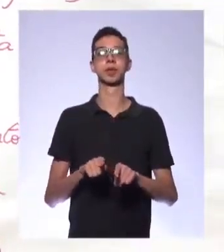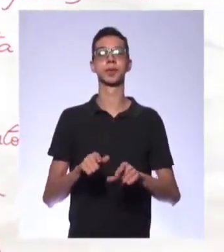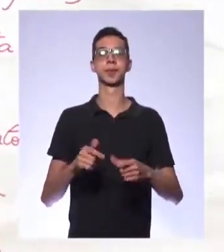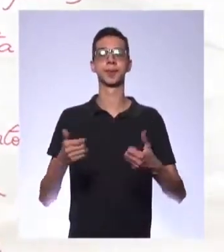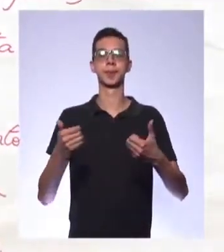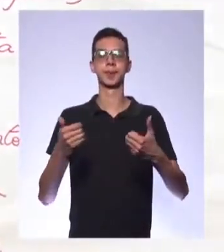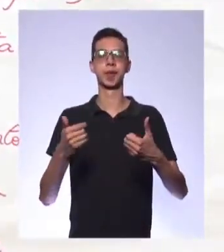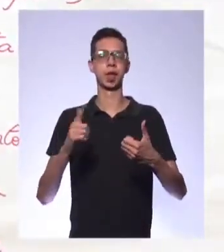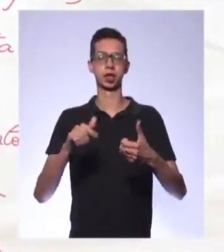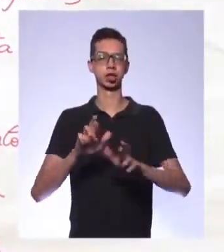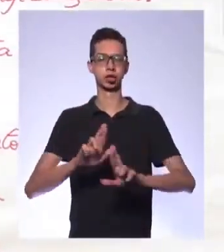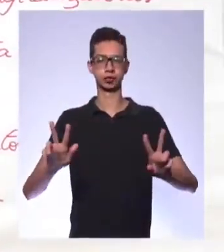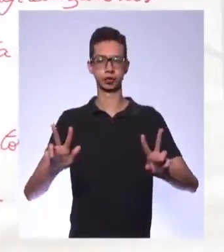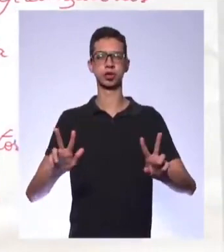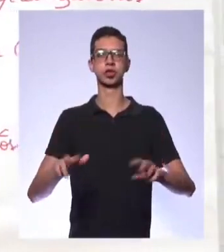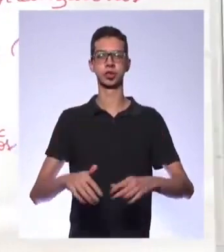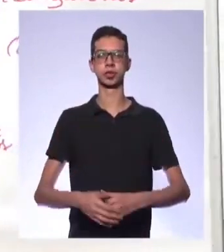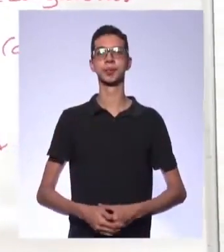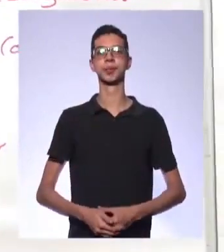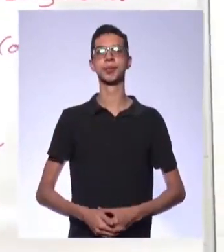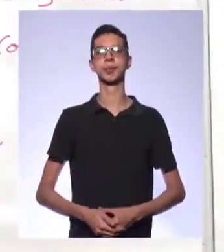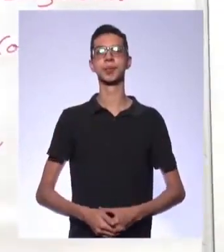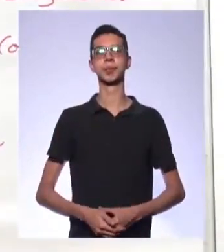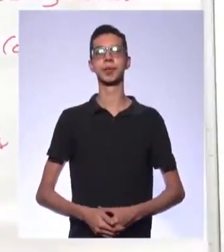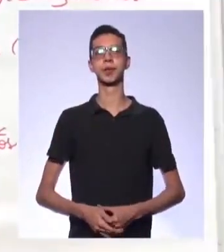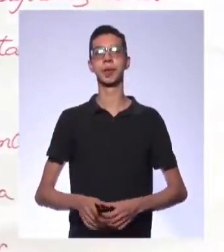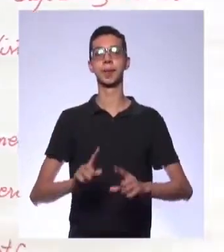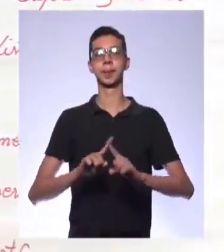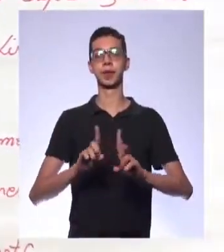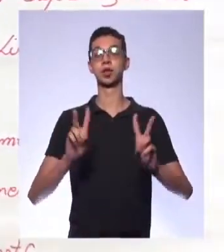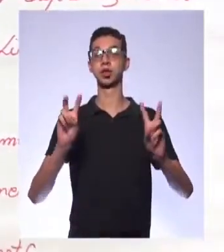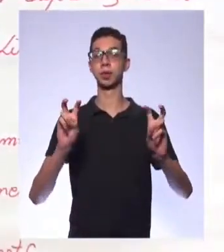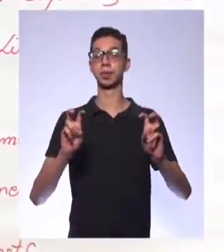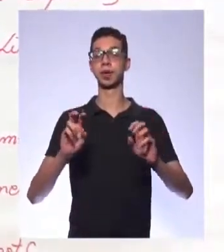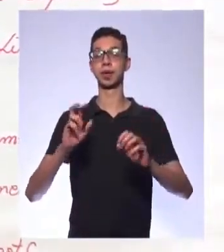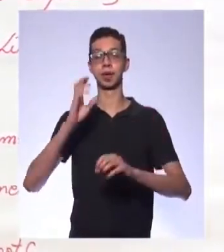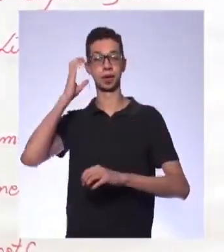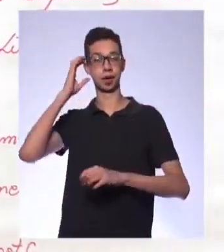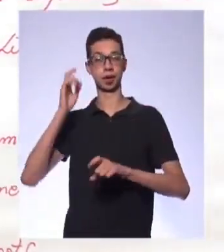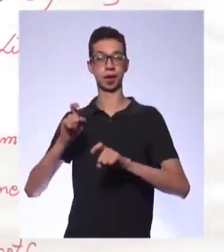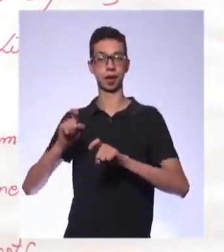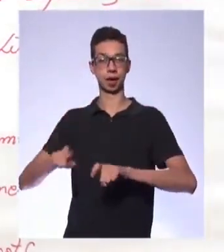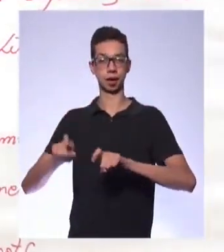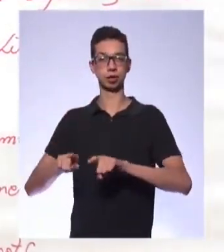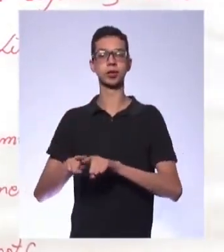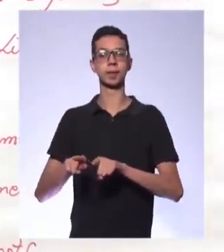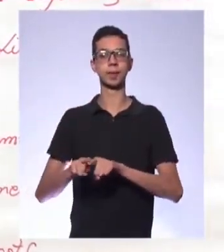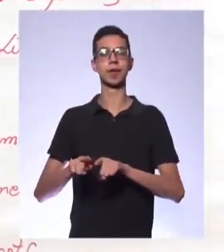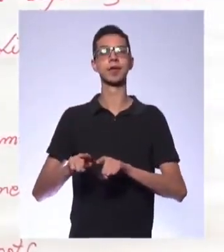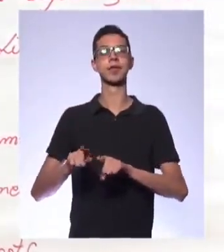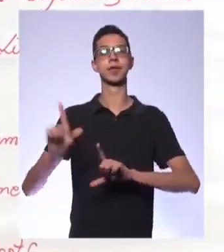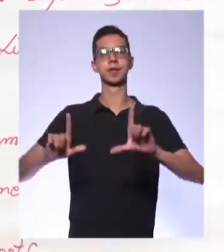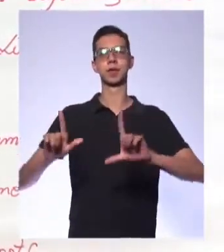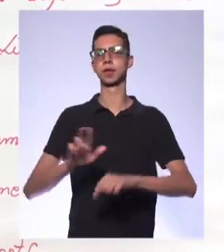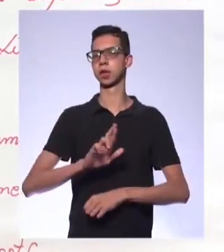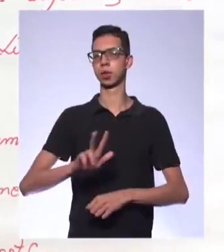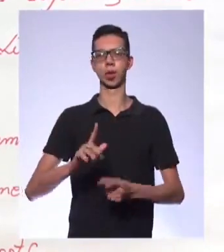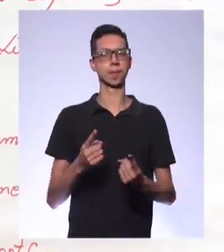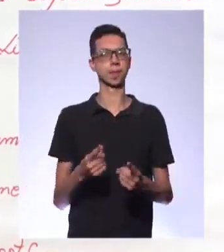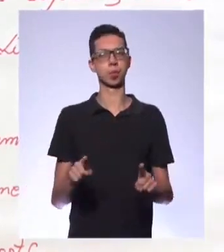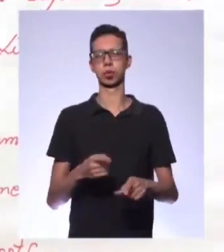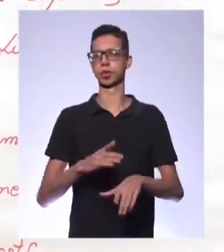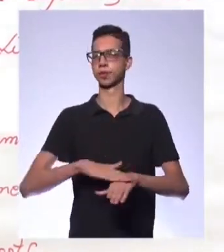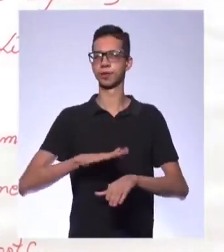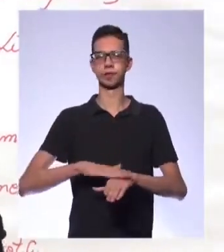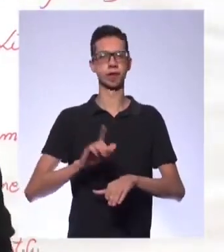é um outro ramo dentro aí, né, dessas configurações de rádio e TV. Ele não é um produtor musical, ele não trabalha produzindo música, mas